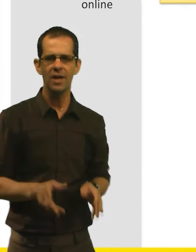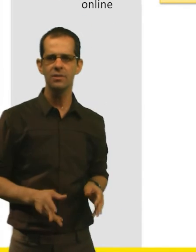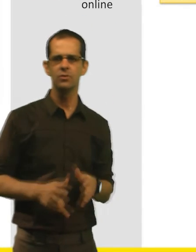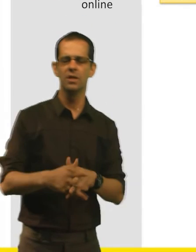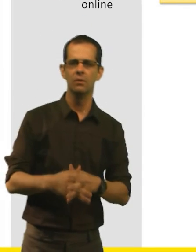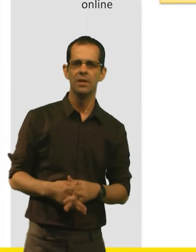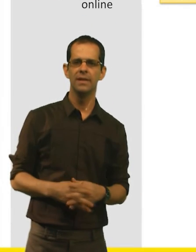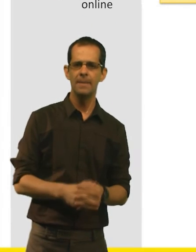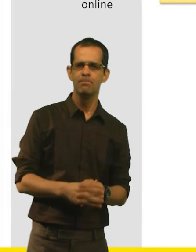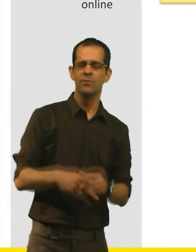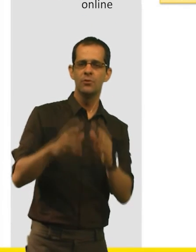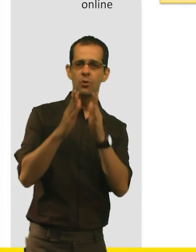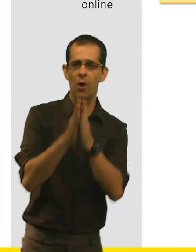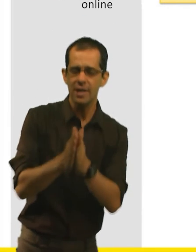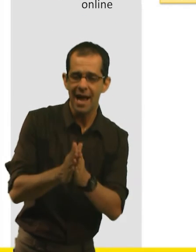Não faz isso não, tá?